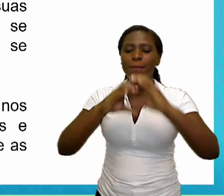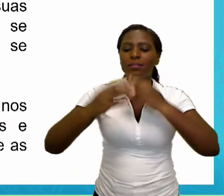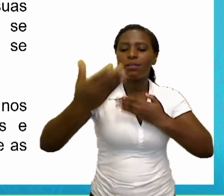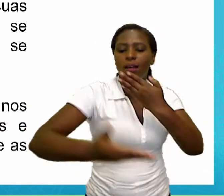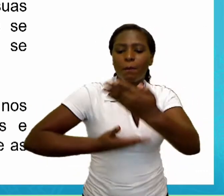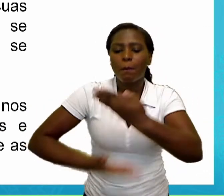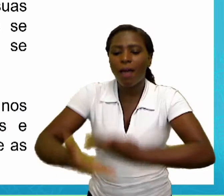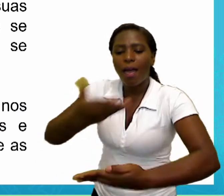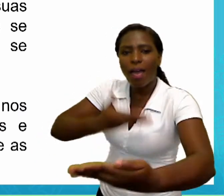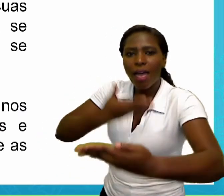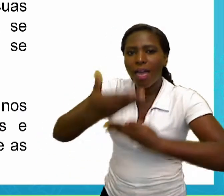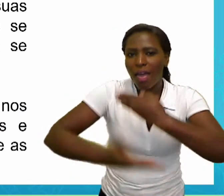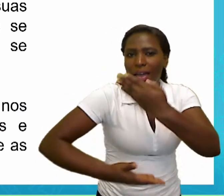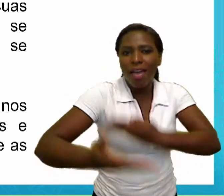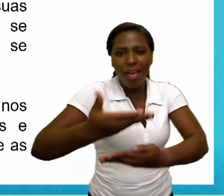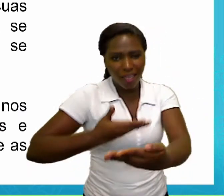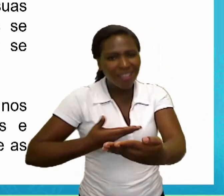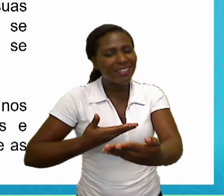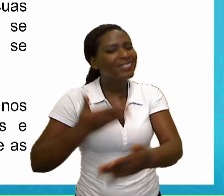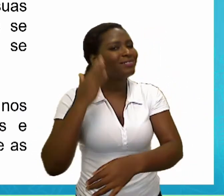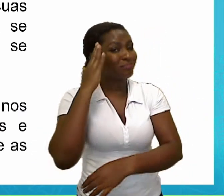com todos os indivíduos.